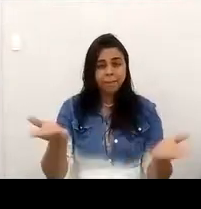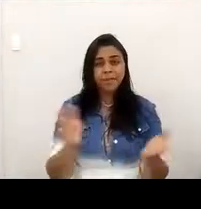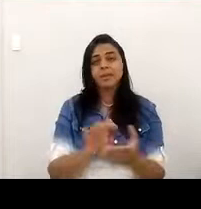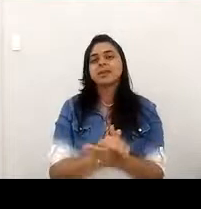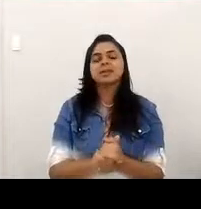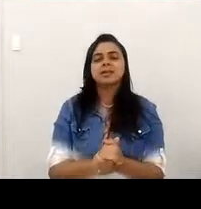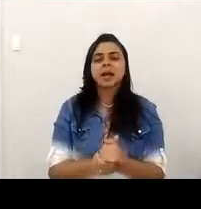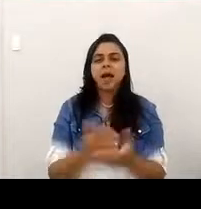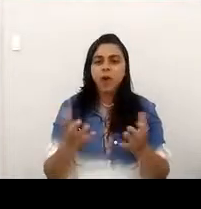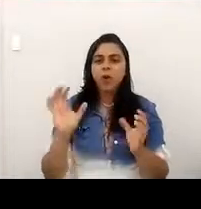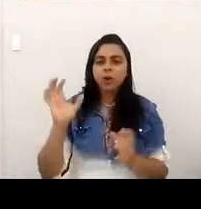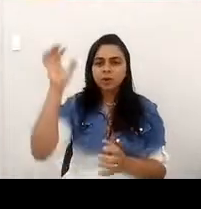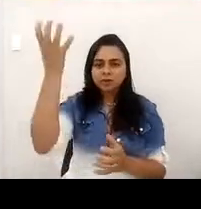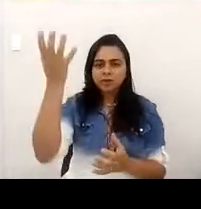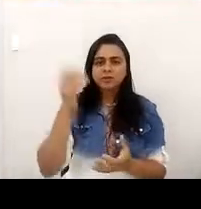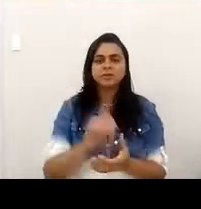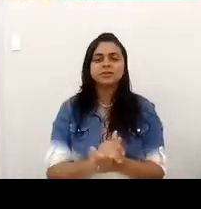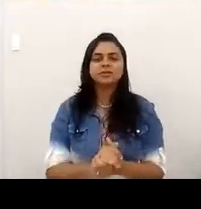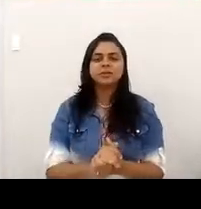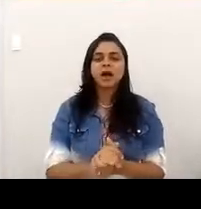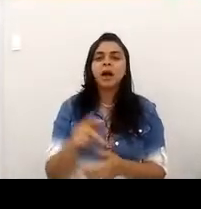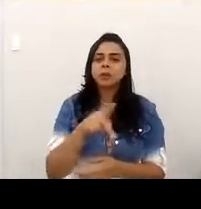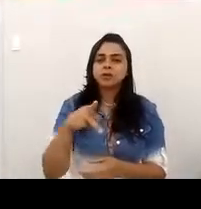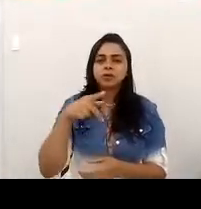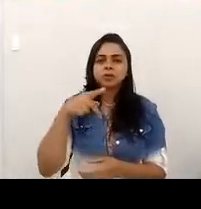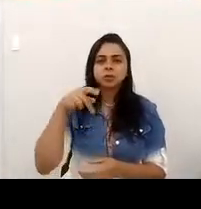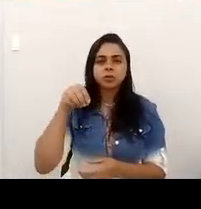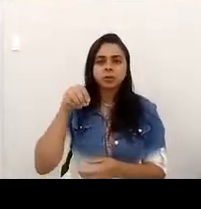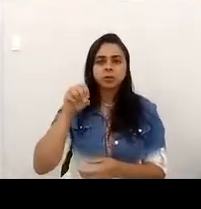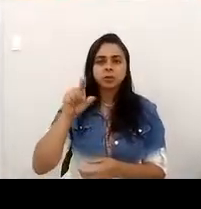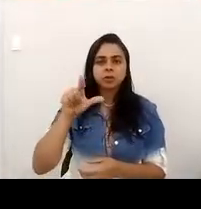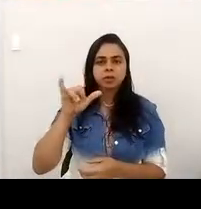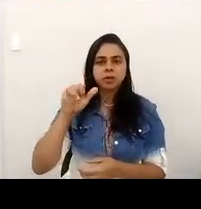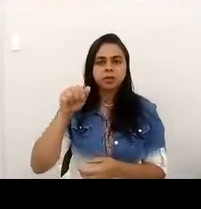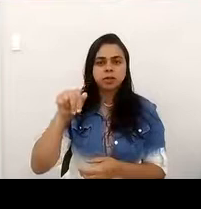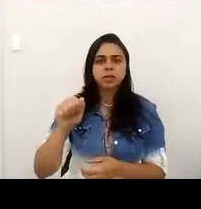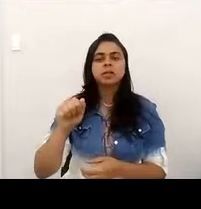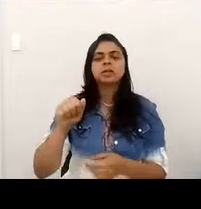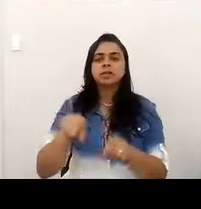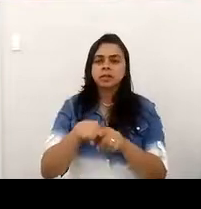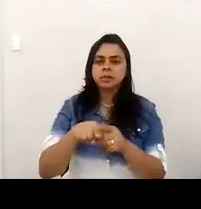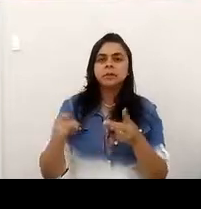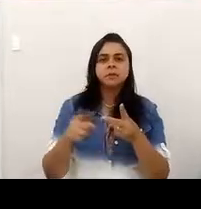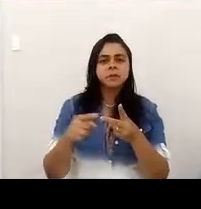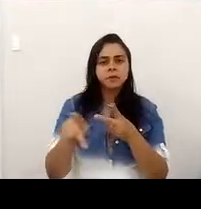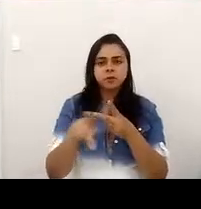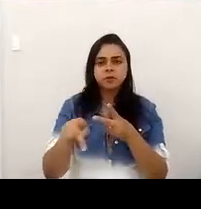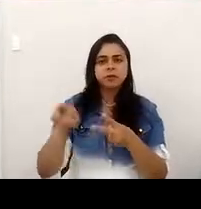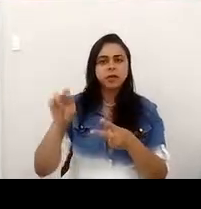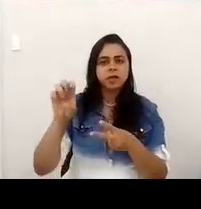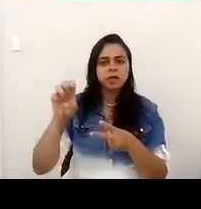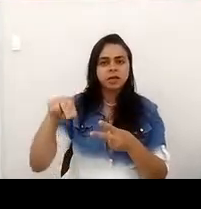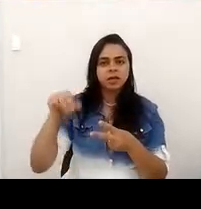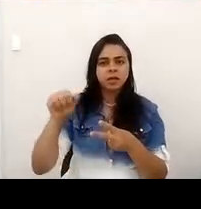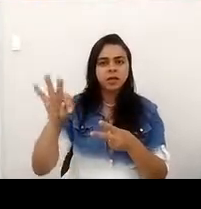evento, a professora Poliana, a professora Renata, a minha orientadora, a Marisa, e a